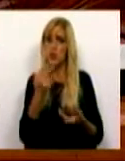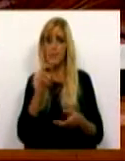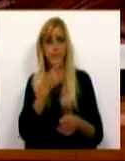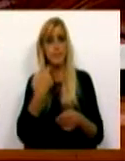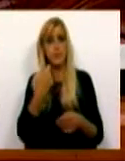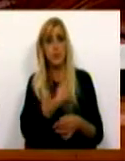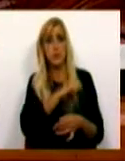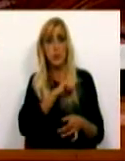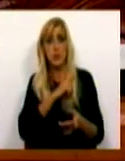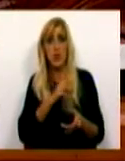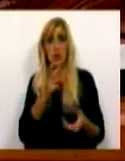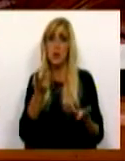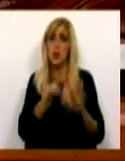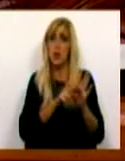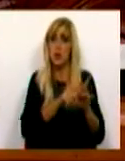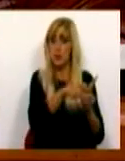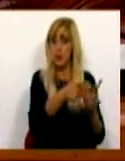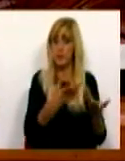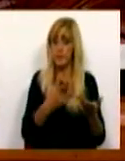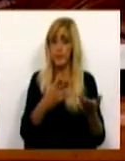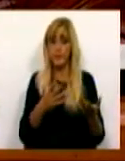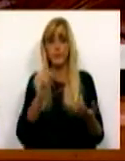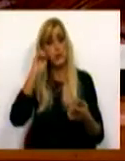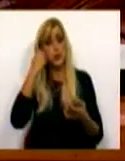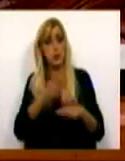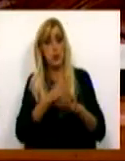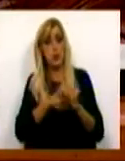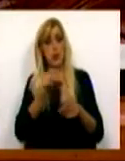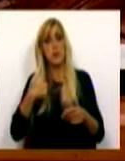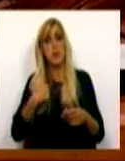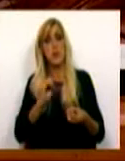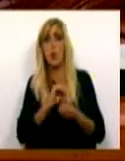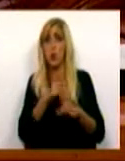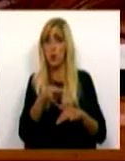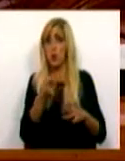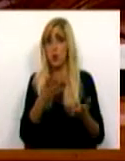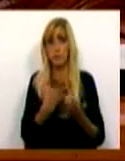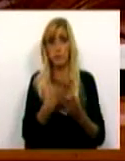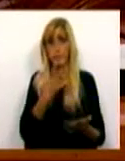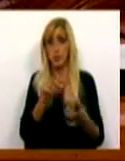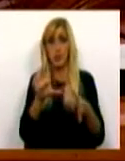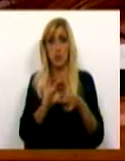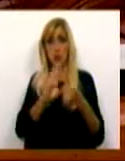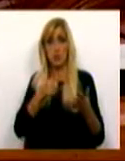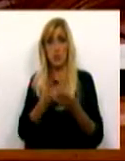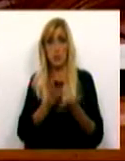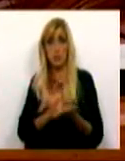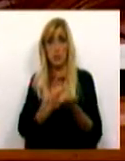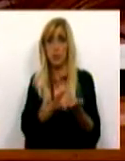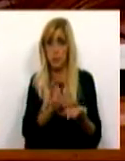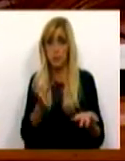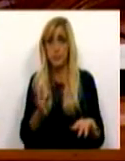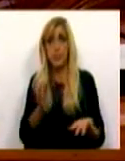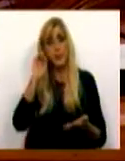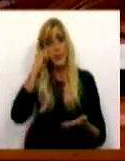supervisionar. Sem prejuízo de outras iniciativas já tomadas ou em curso, nomeadamente respeitantes ao ressarcimento dos chamados lesados,